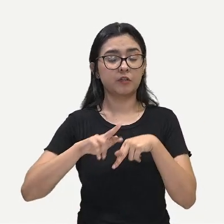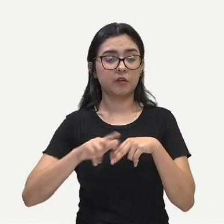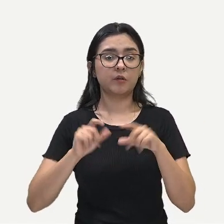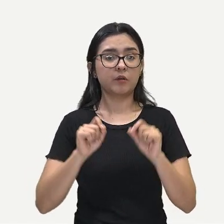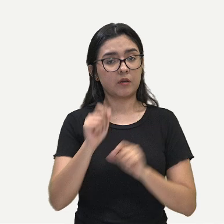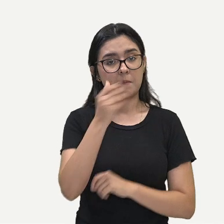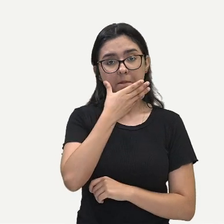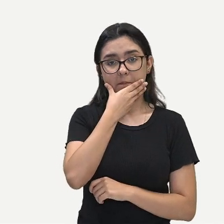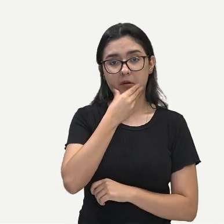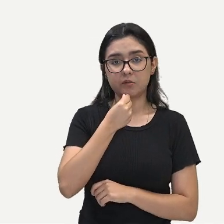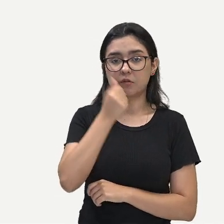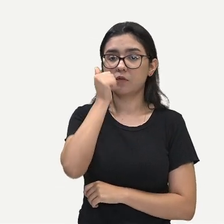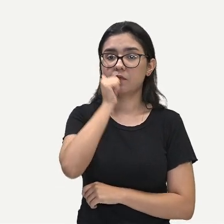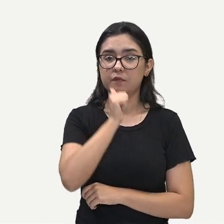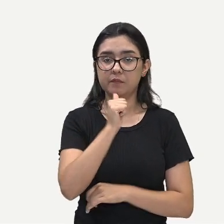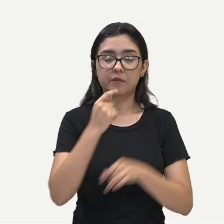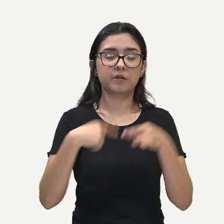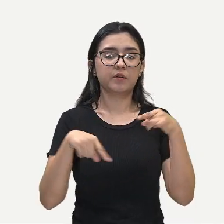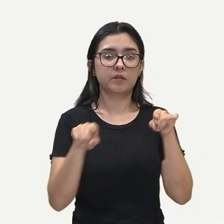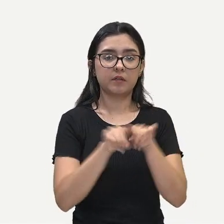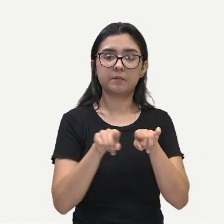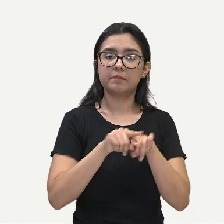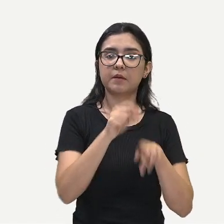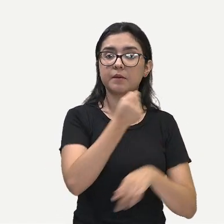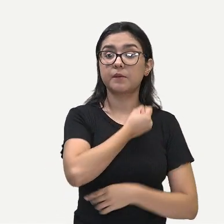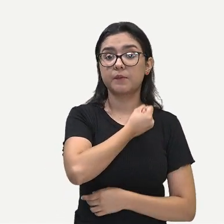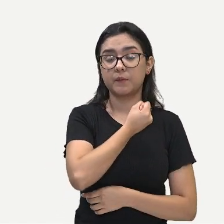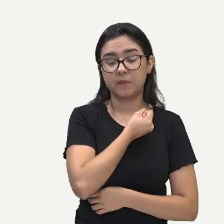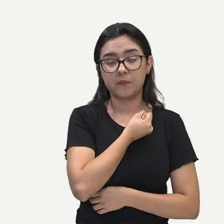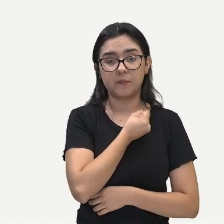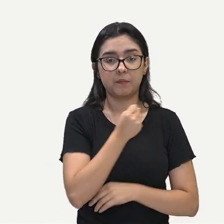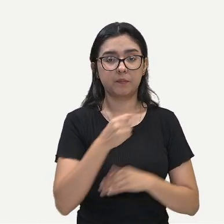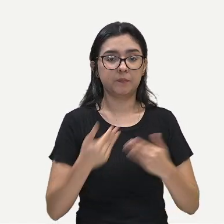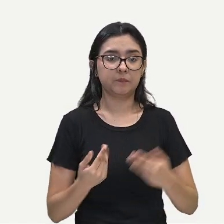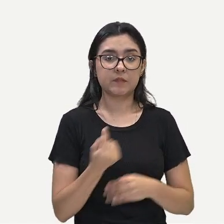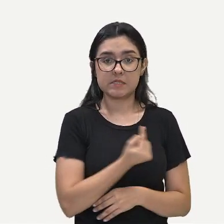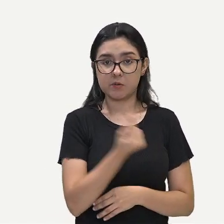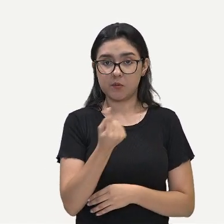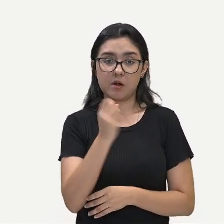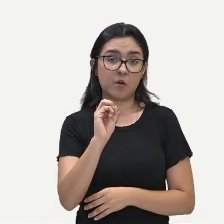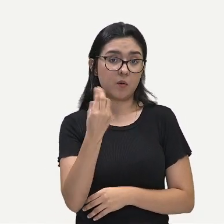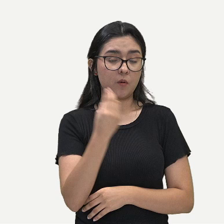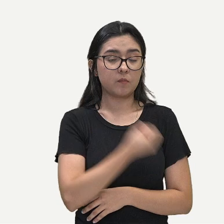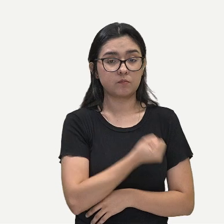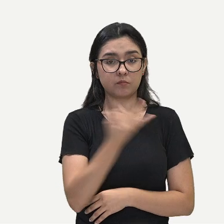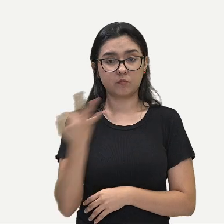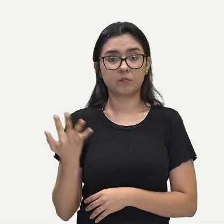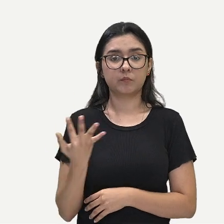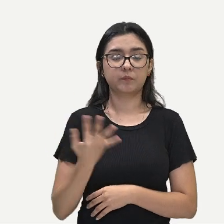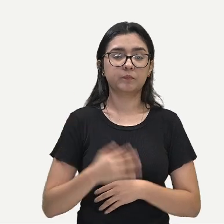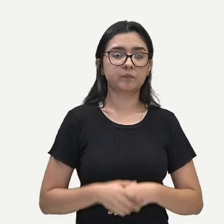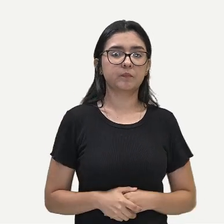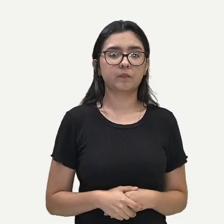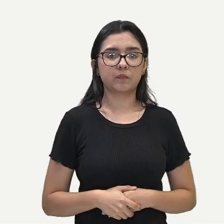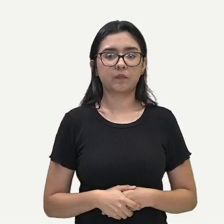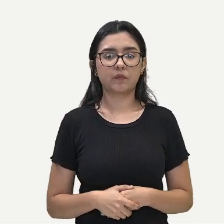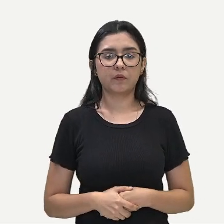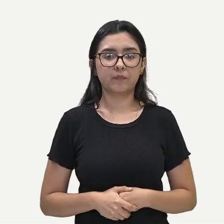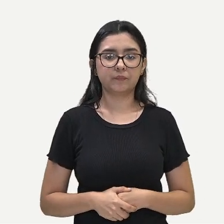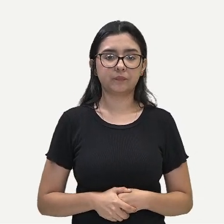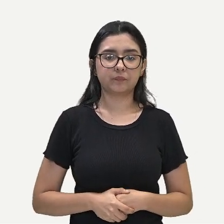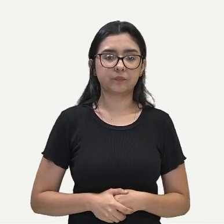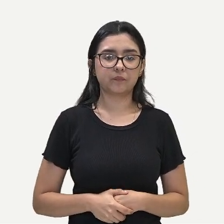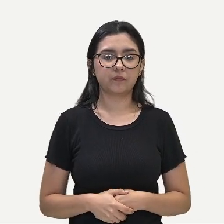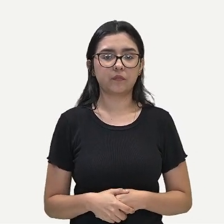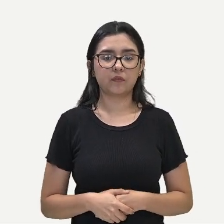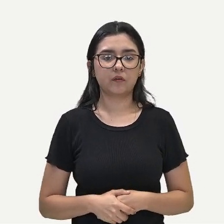e feminino, como em número, né? Singular e plural, segundo o substantivo al que se